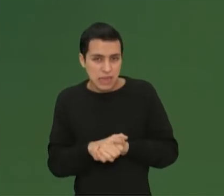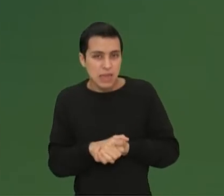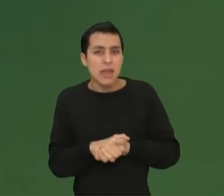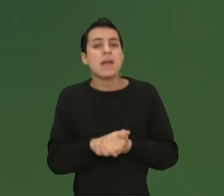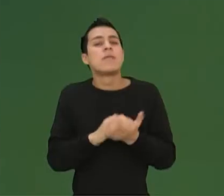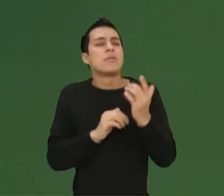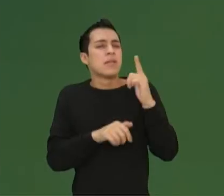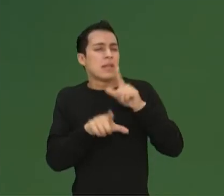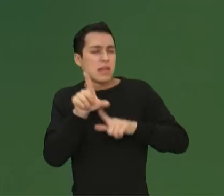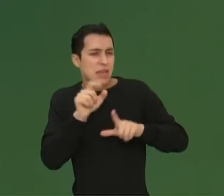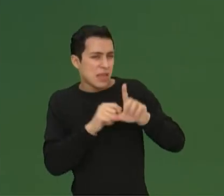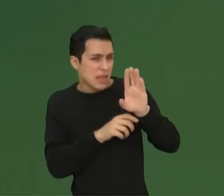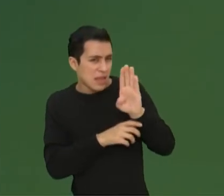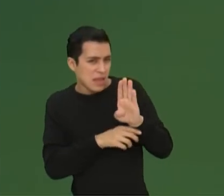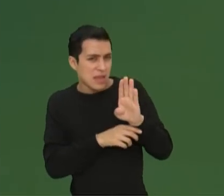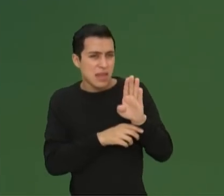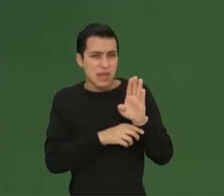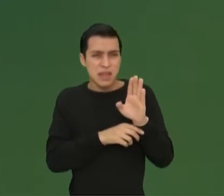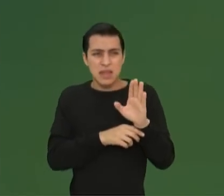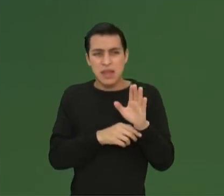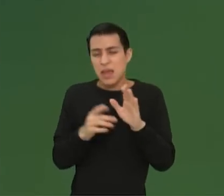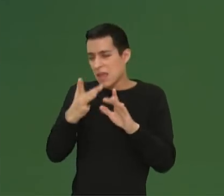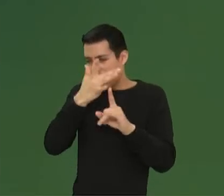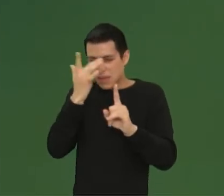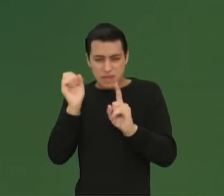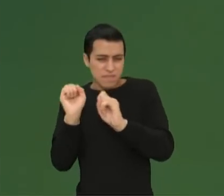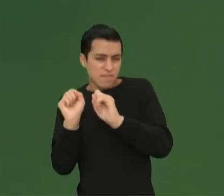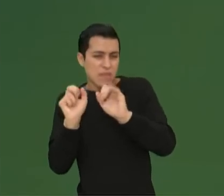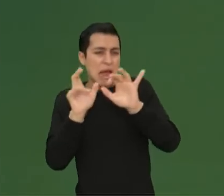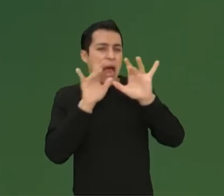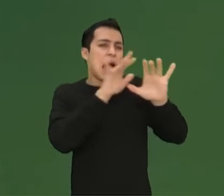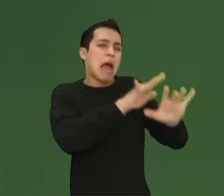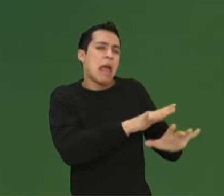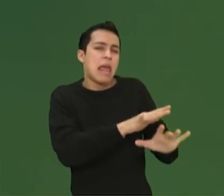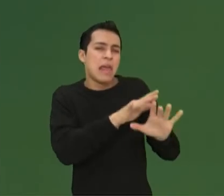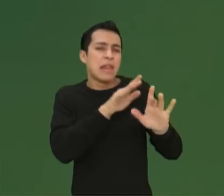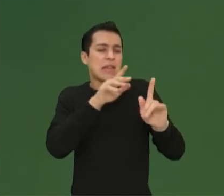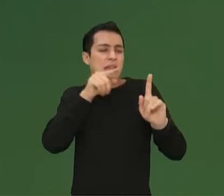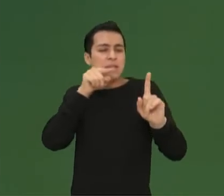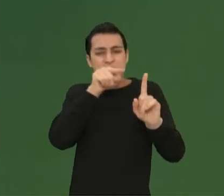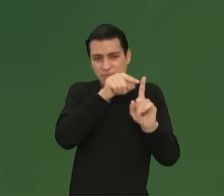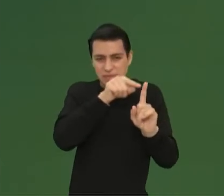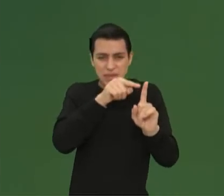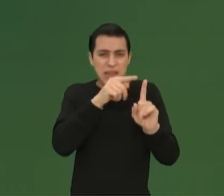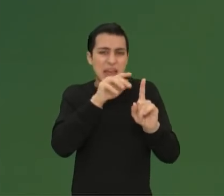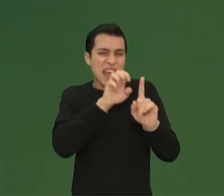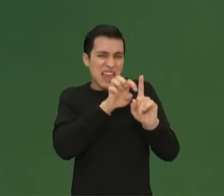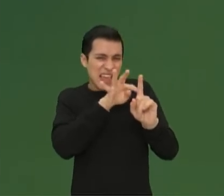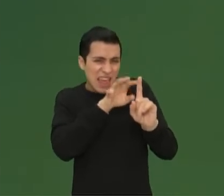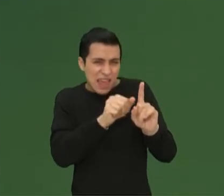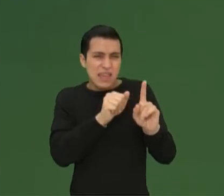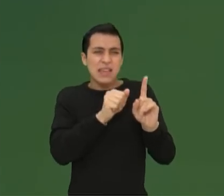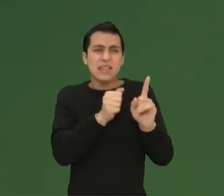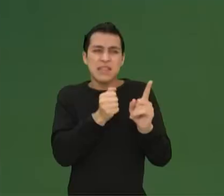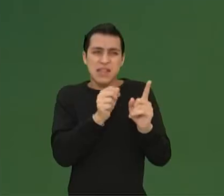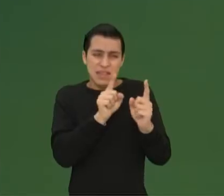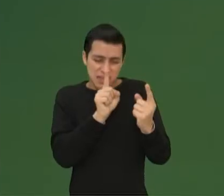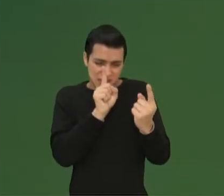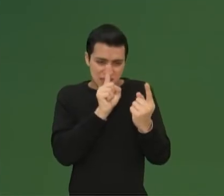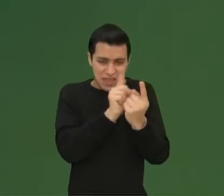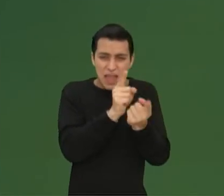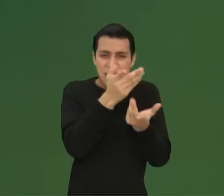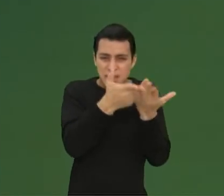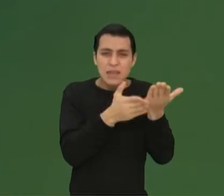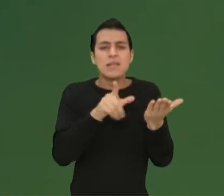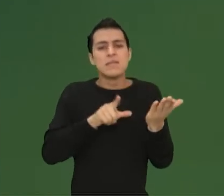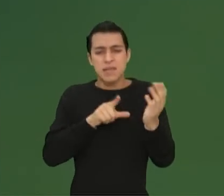B, dirigiram, certo? Todos se dirigiram a esta atendente. Então, ocorreu a